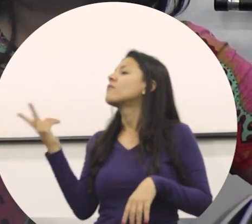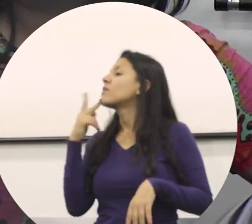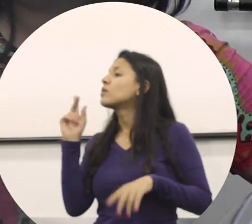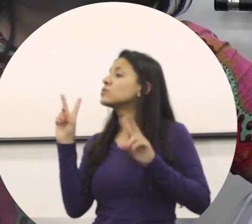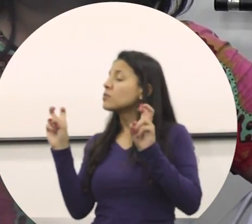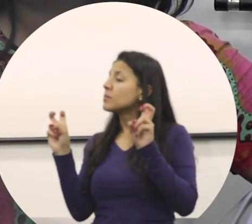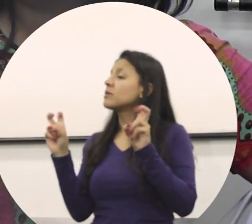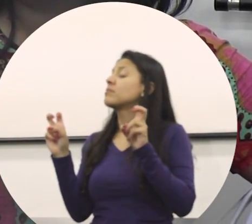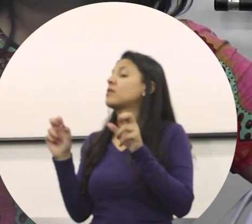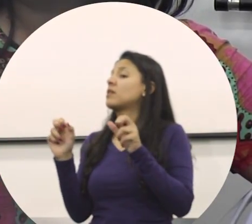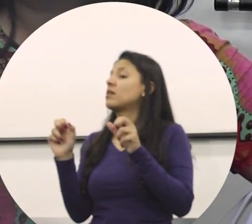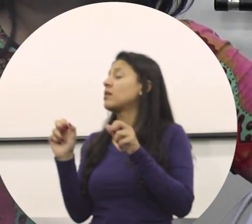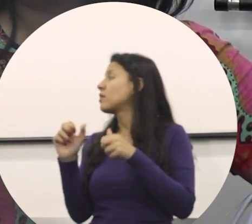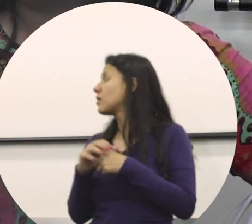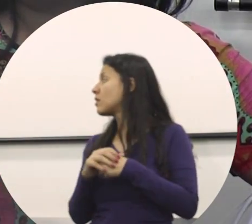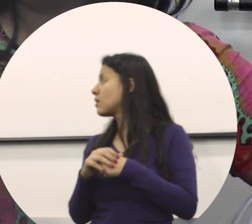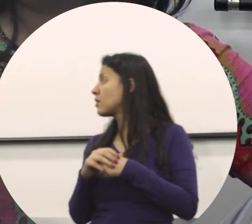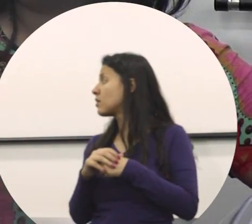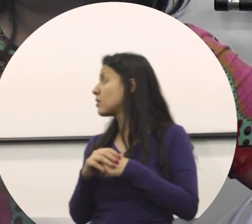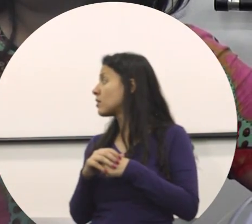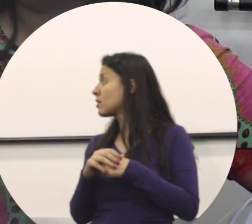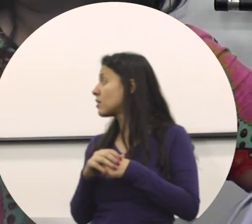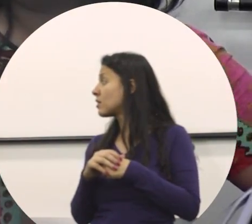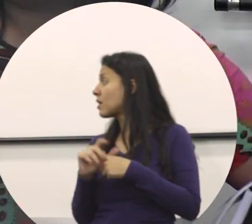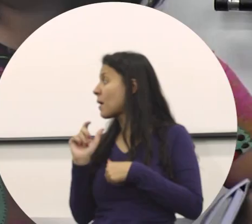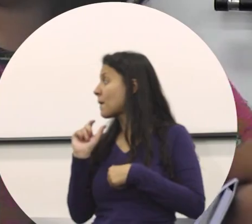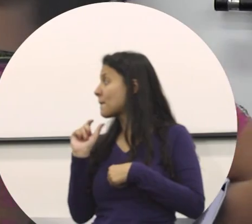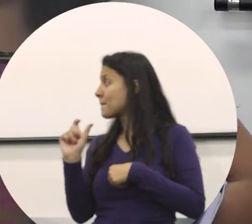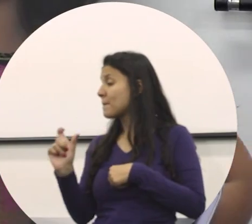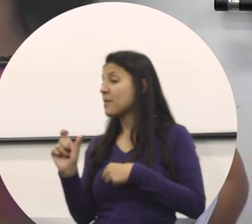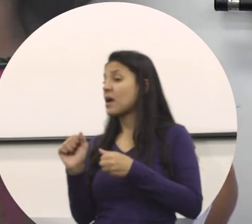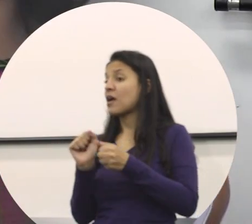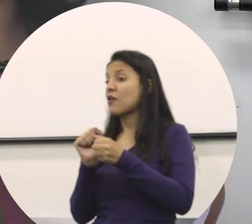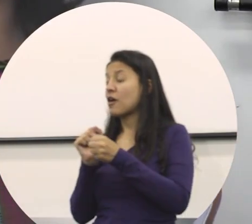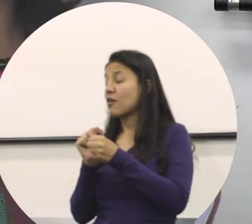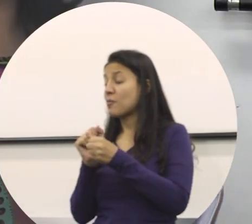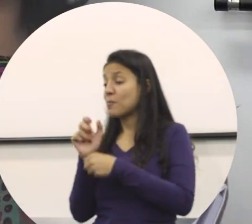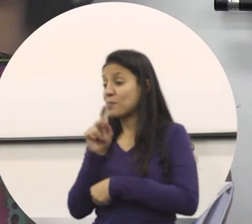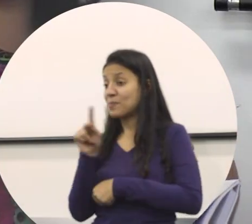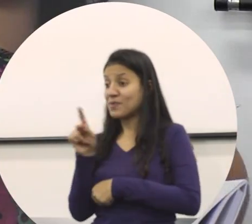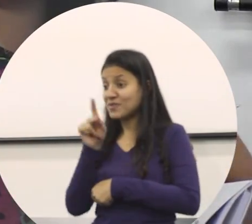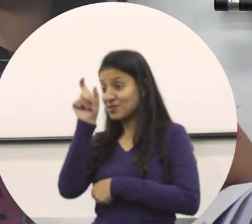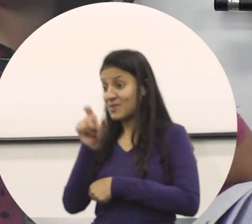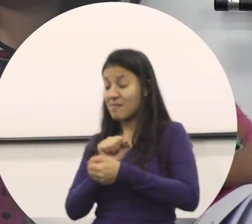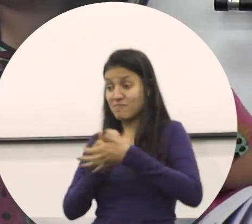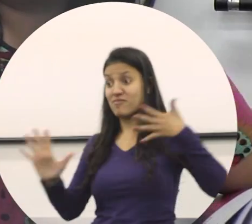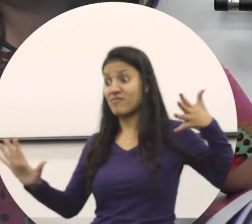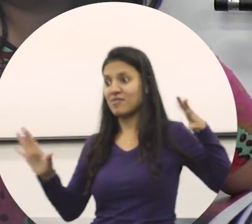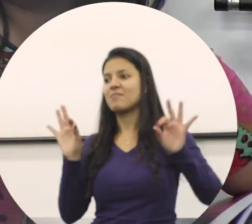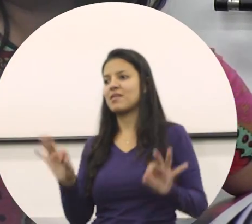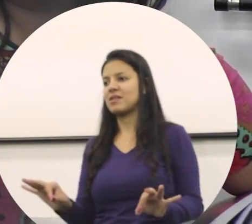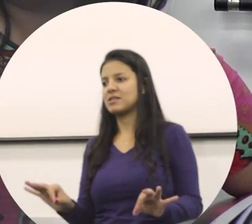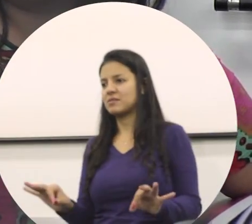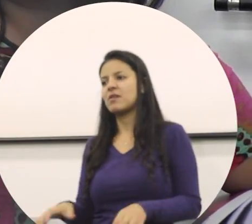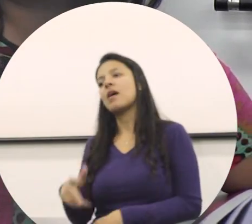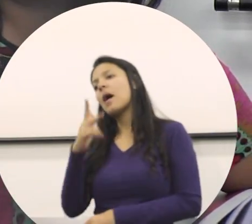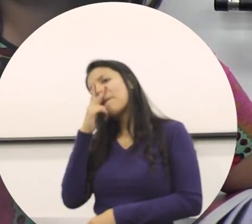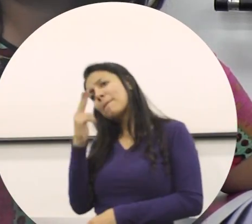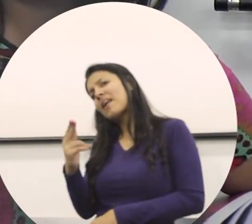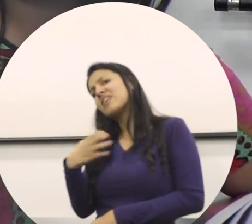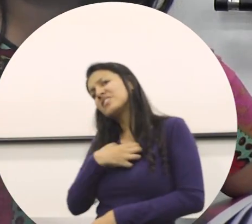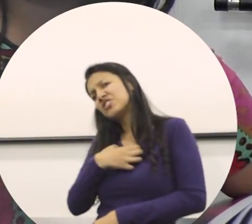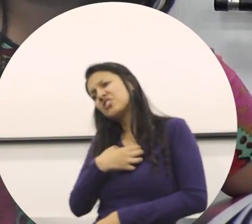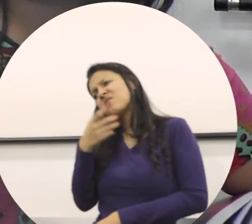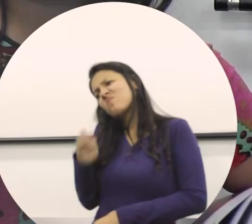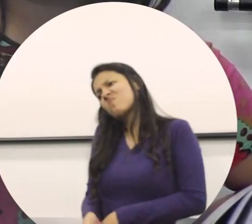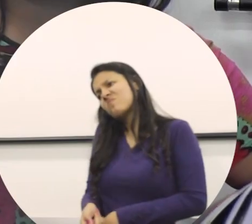da fluência, e aí eu coloquei até a palavra assim, absoluta do docente, que parece um pouco cruel a princípio, mas que